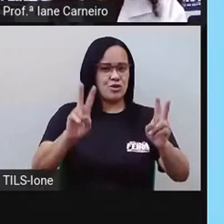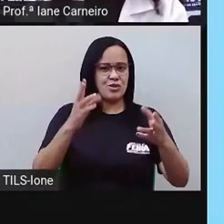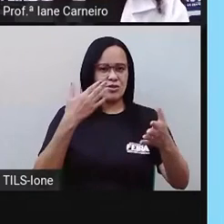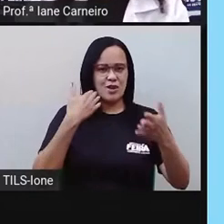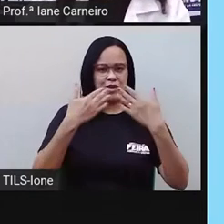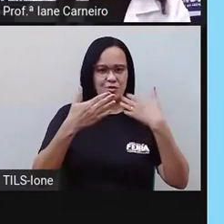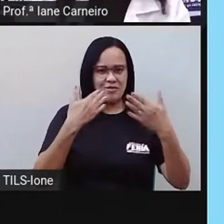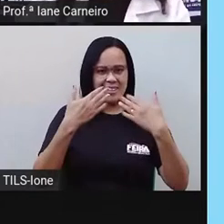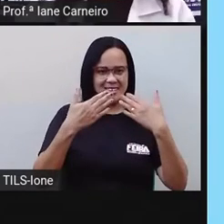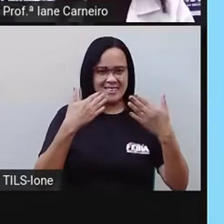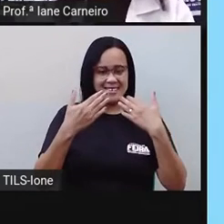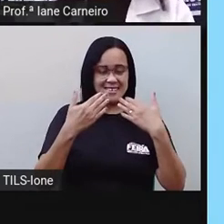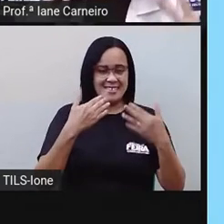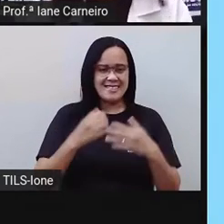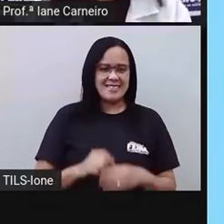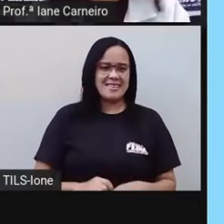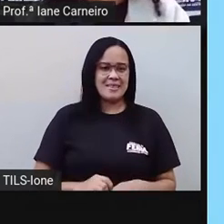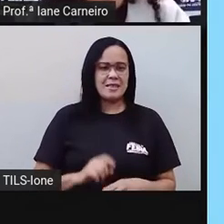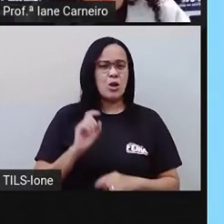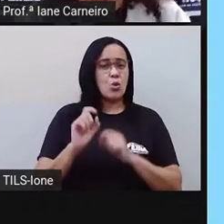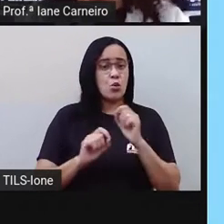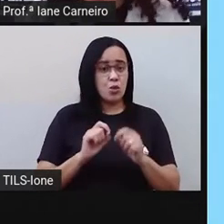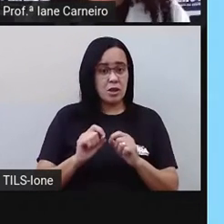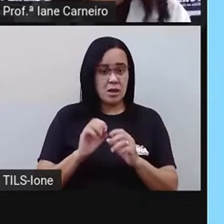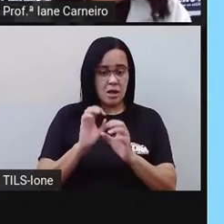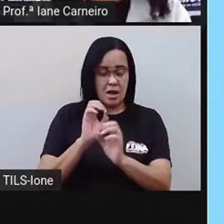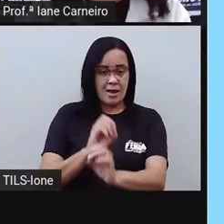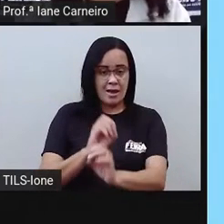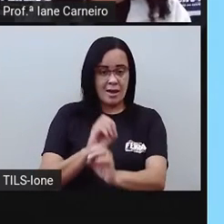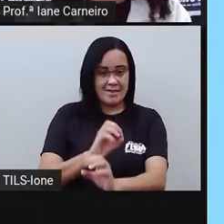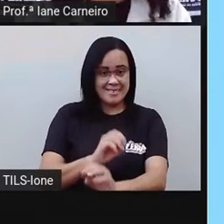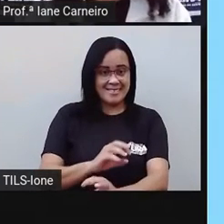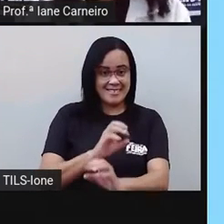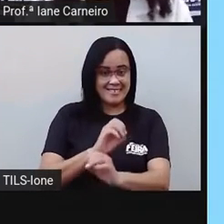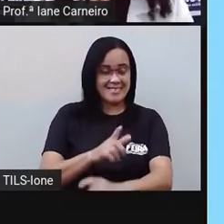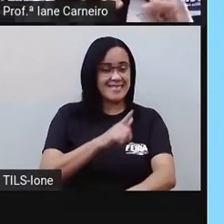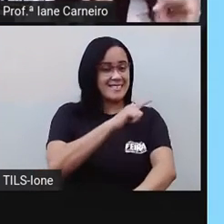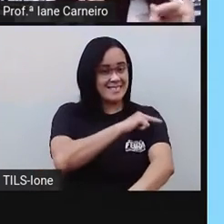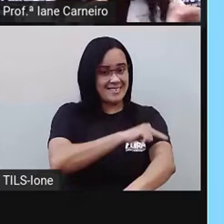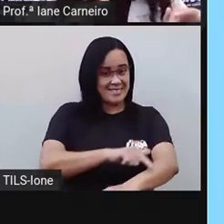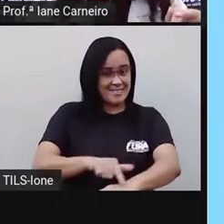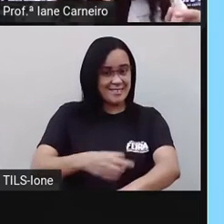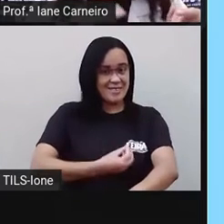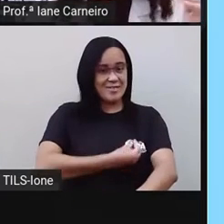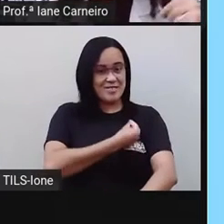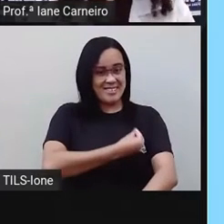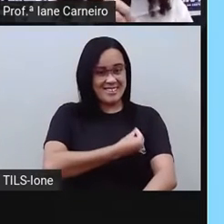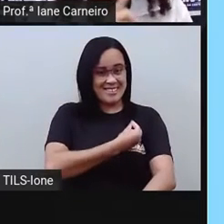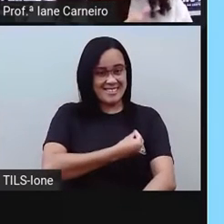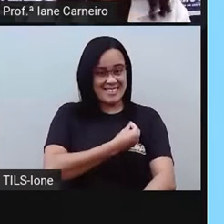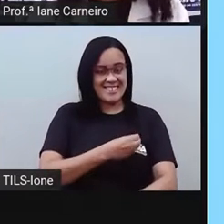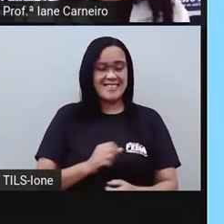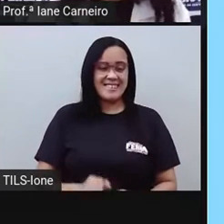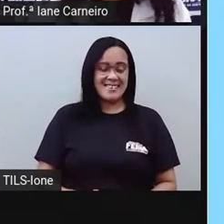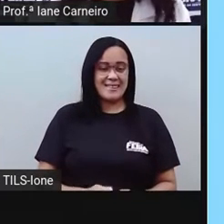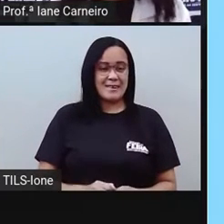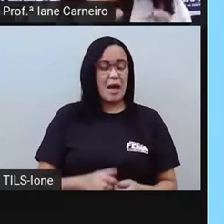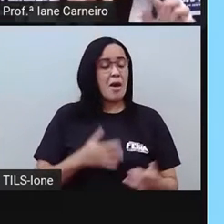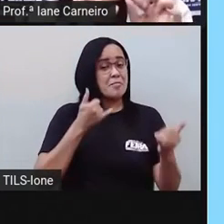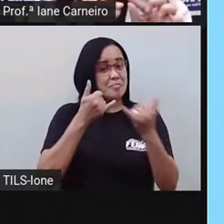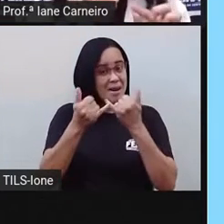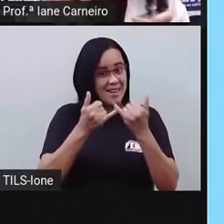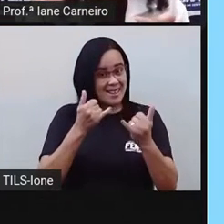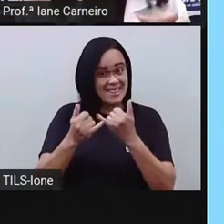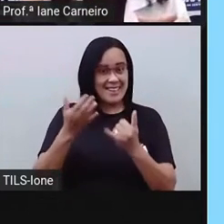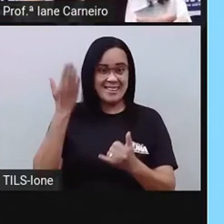conversa, né, sobre a educação para a vida, né? E o nosso tema de hoje é um pouquinho semelhante com o tema anterior, né? Mas